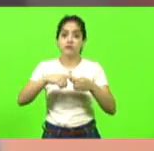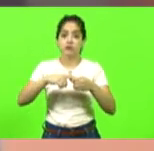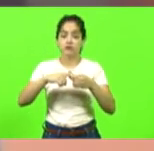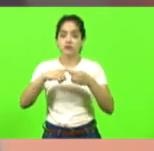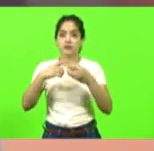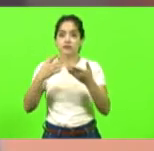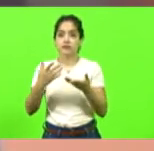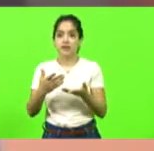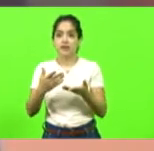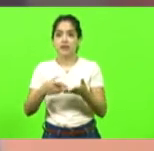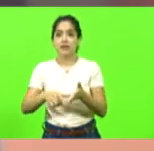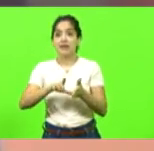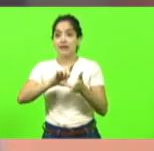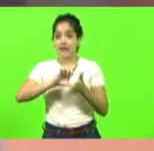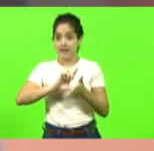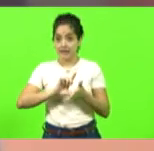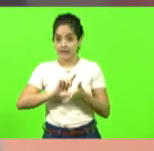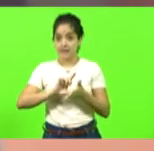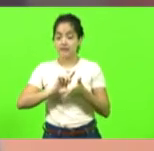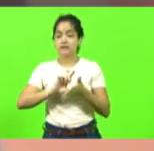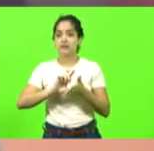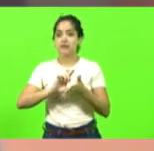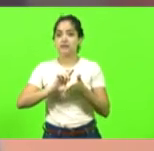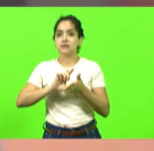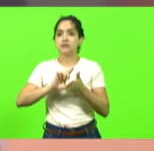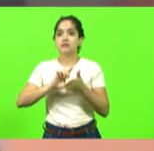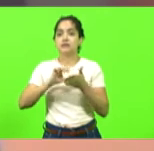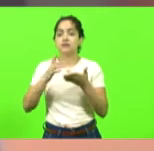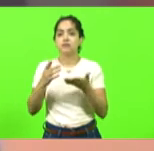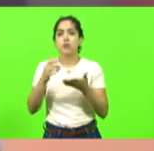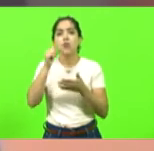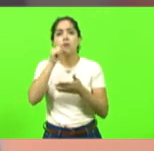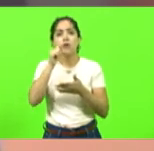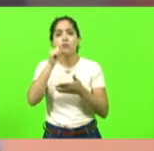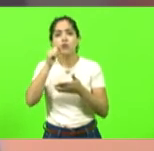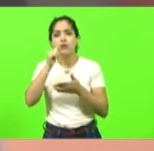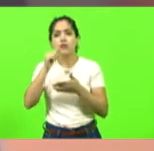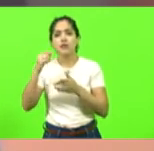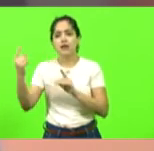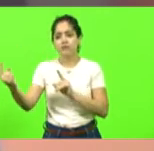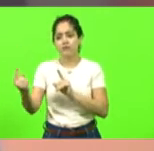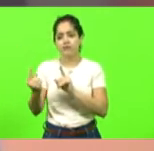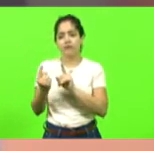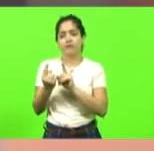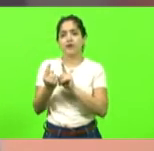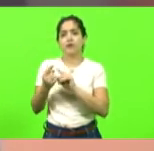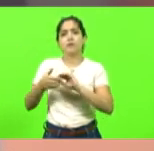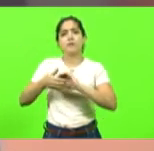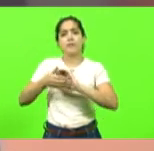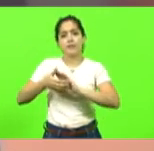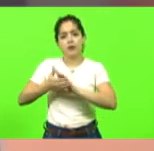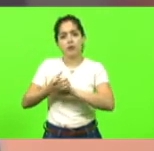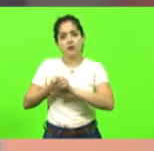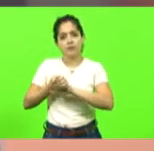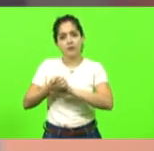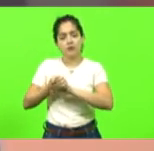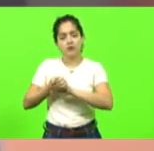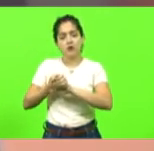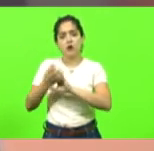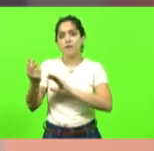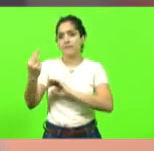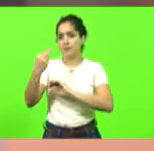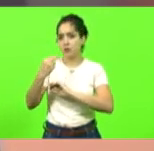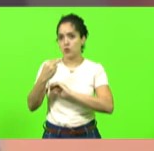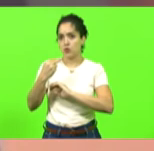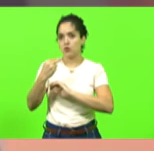E antes de eu retornar, uma mulher se aproximou de mim, pegou na minha mão e me olhou e disse: